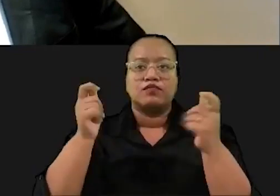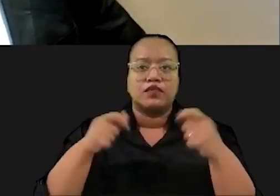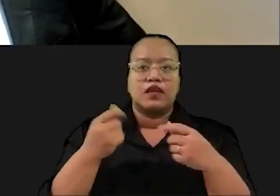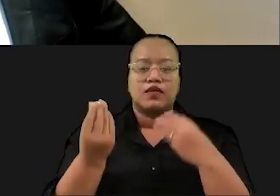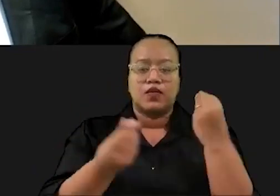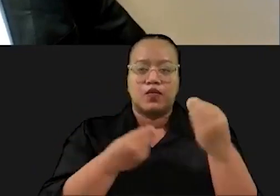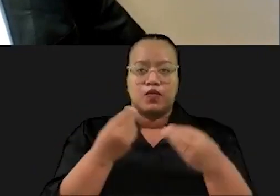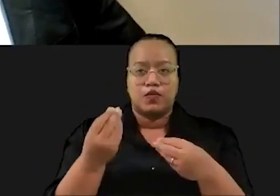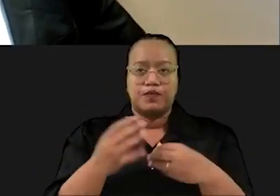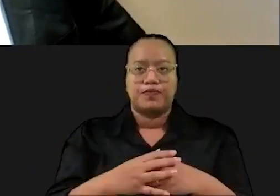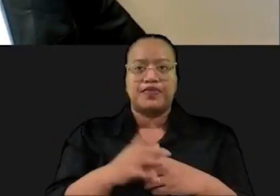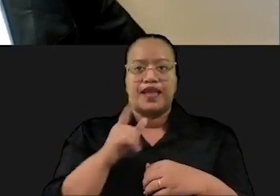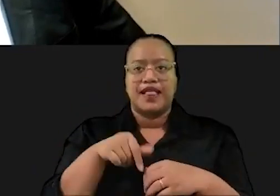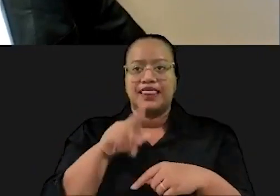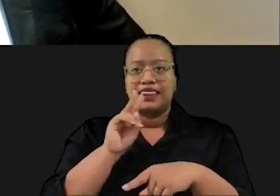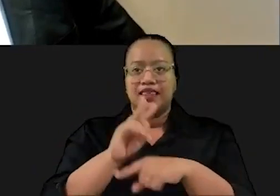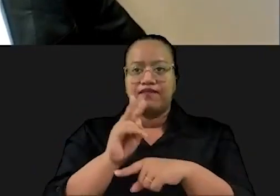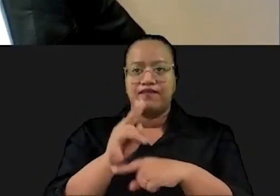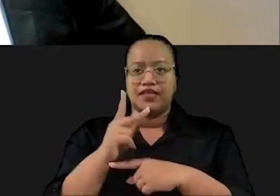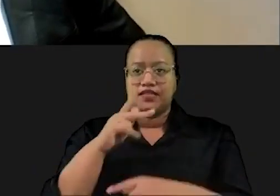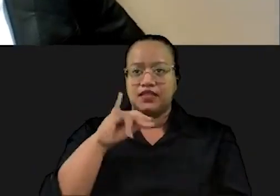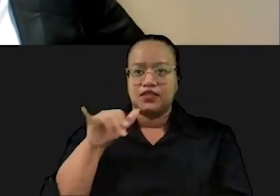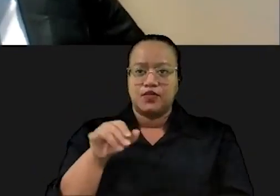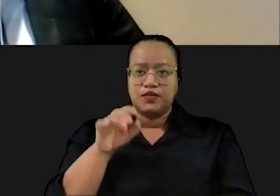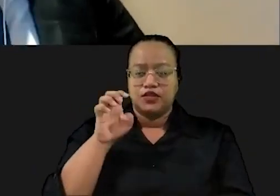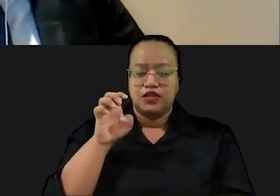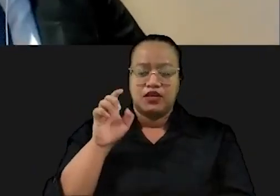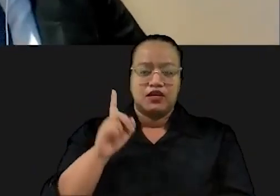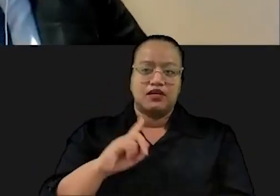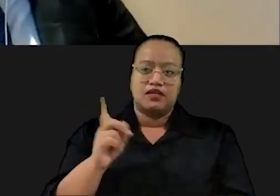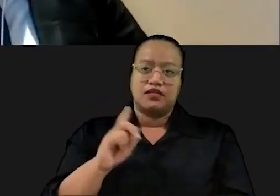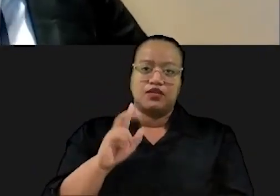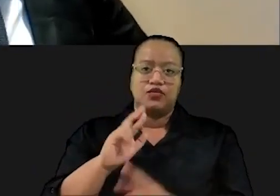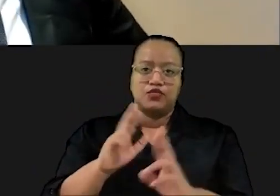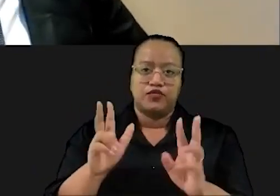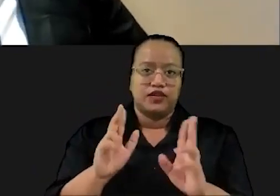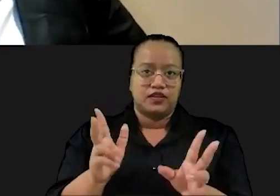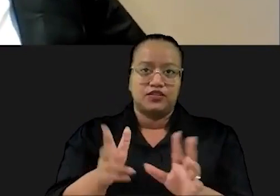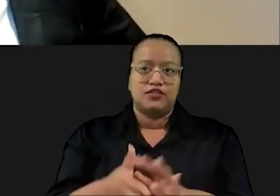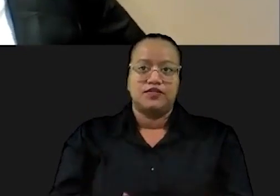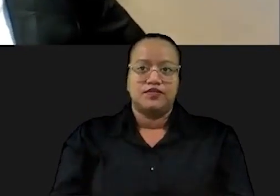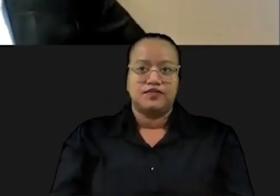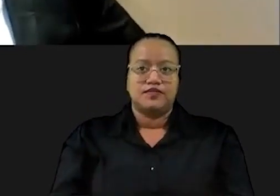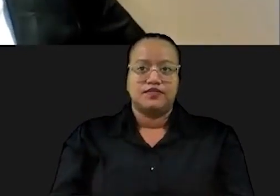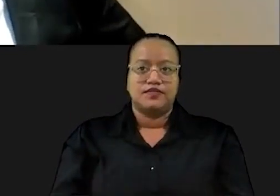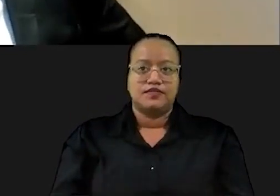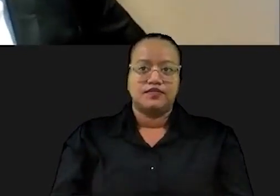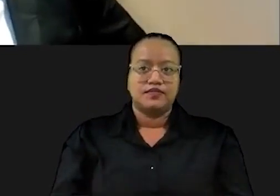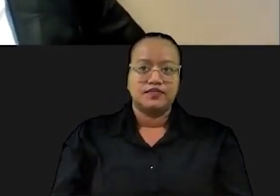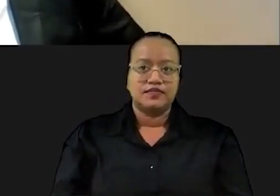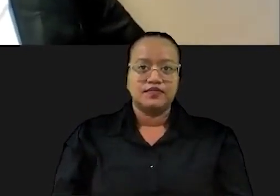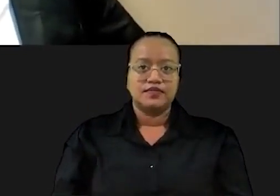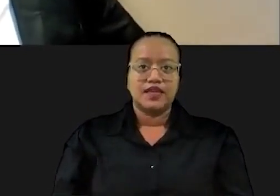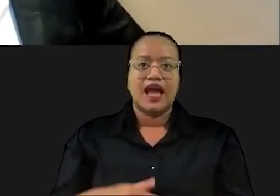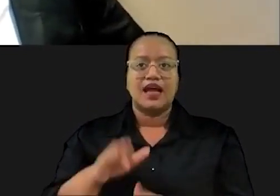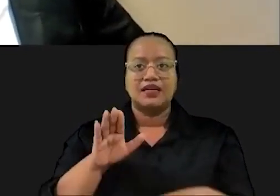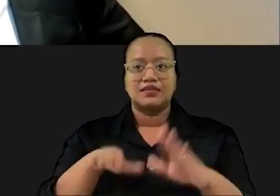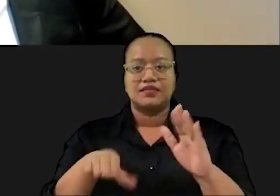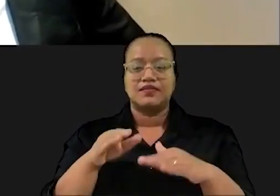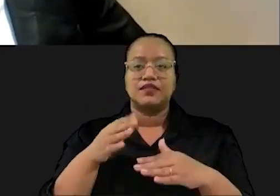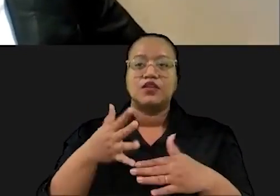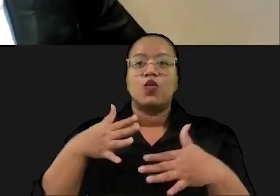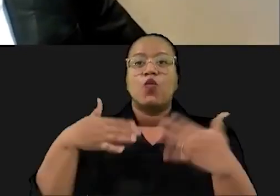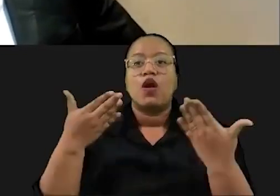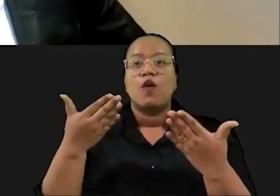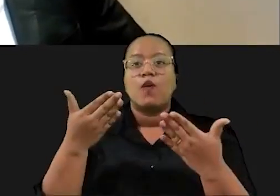PJE, né? Não é, eu acho que algumas vezes se coloca a questão nesses termos, né? Qual o melhor sistema e tal. Acho que